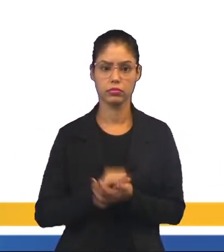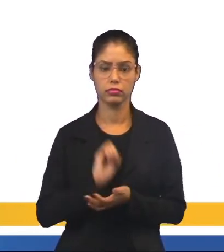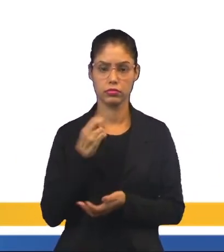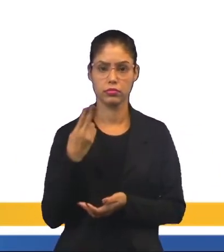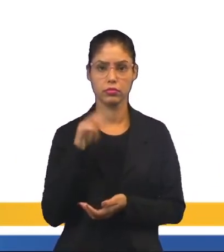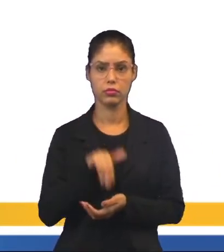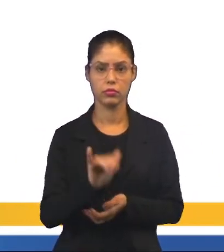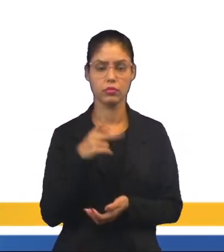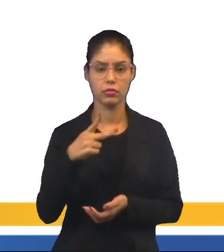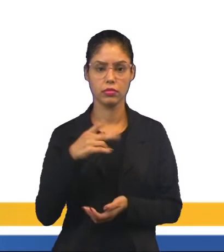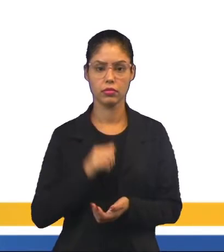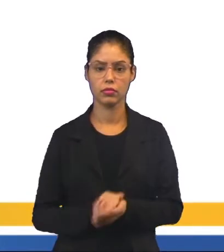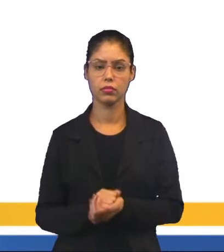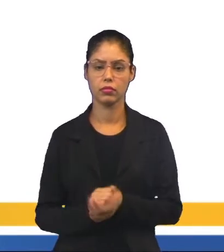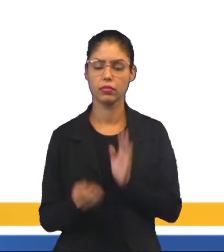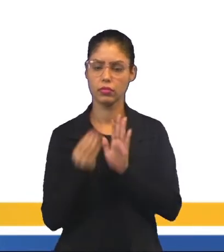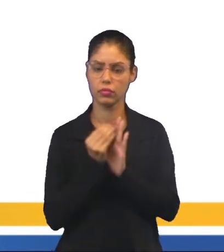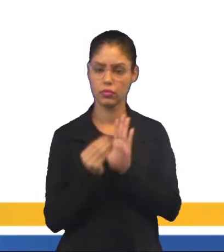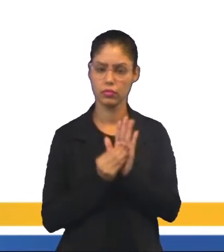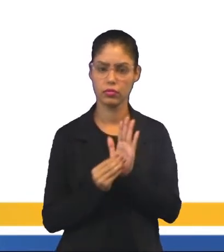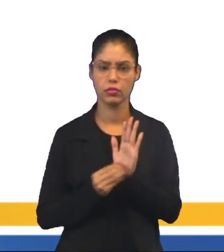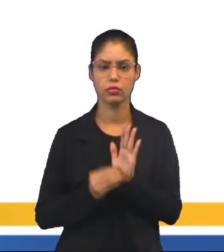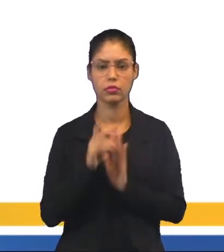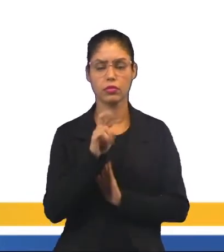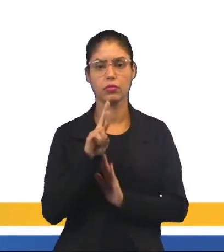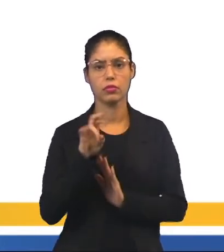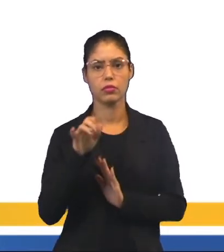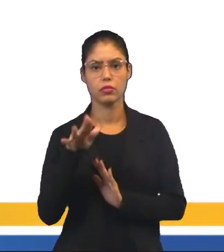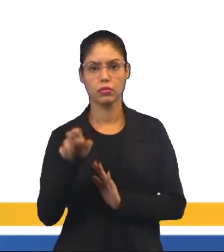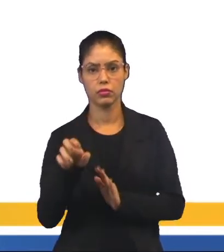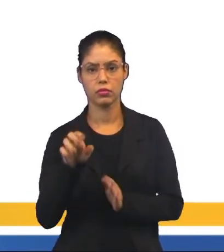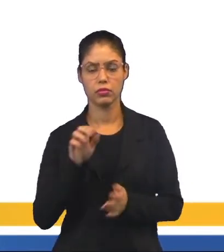ou YP, dado